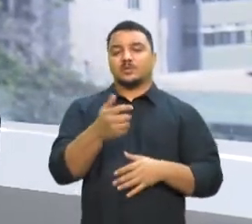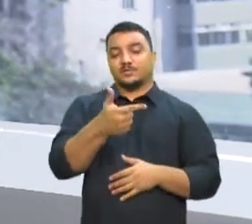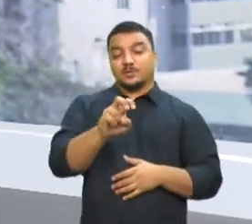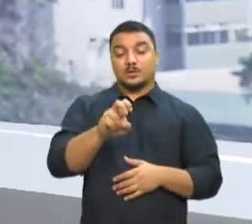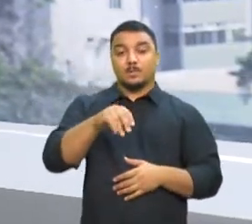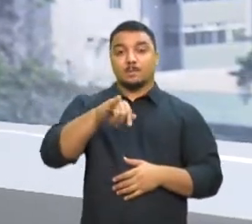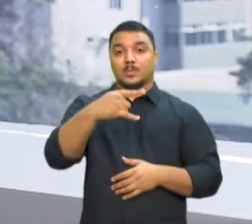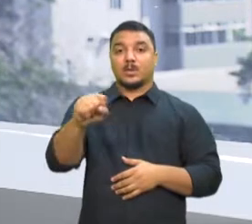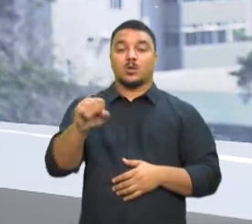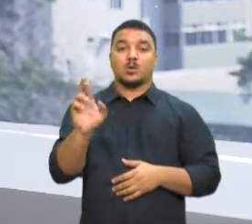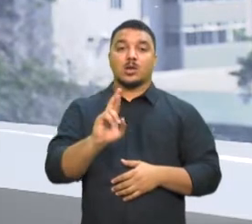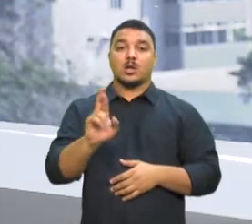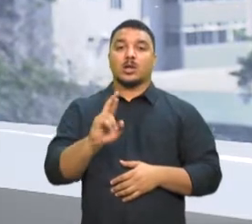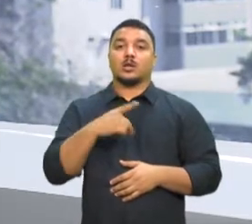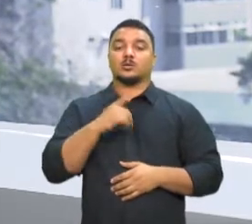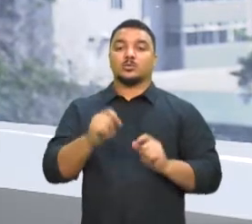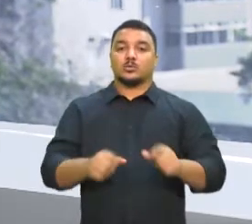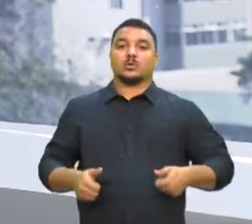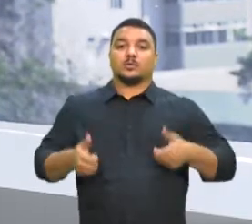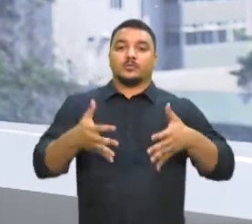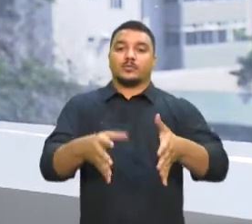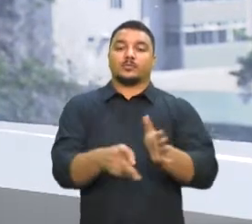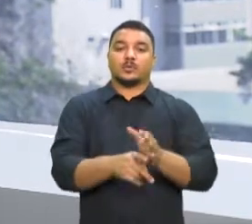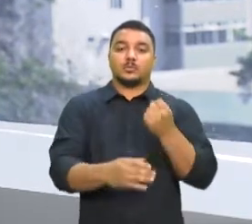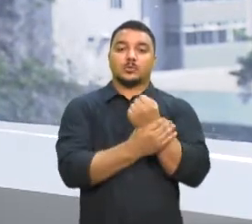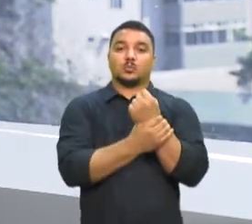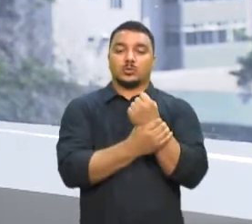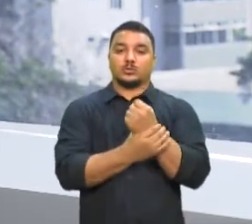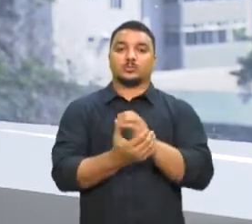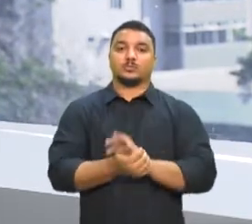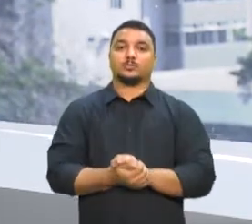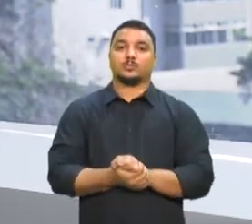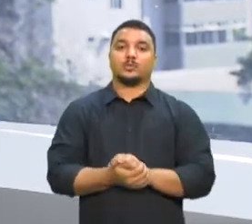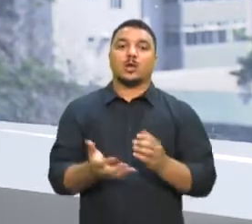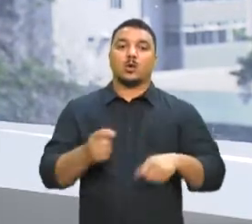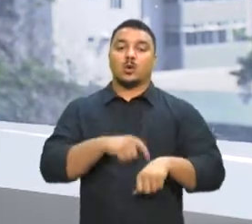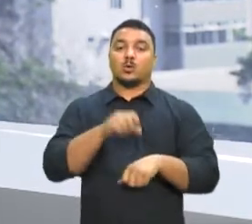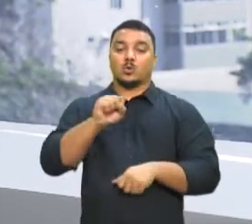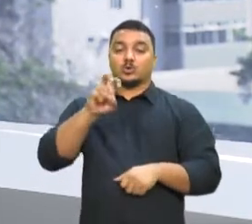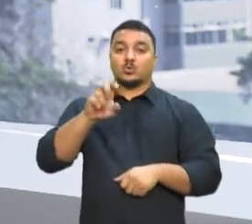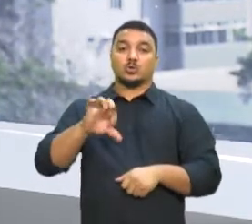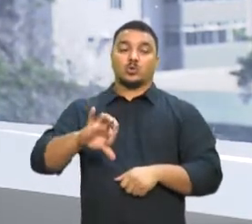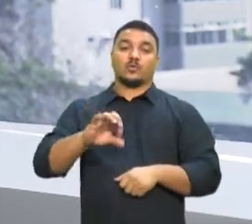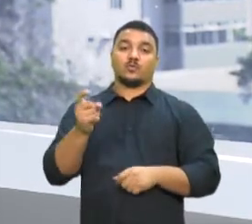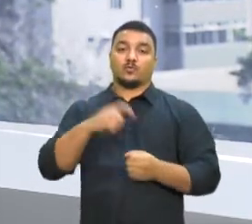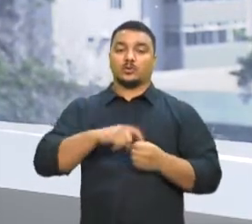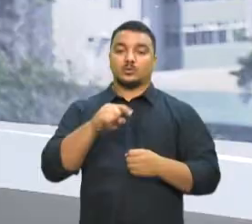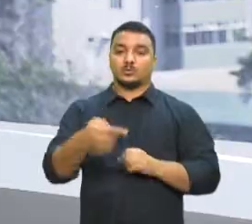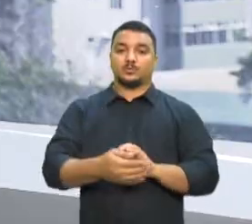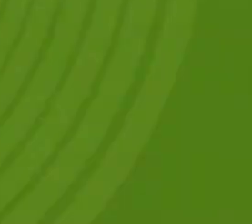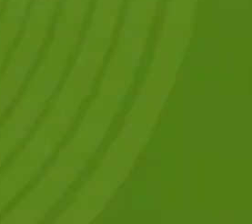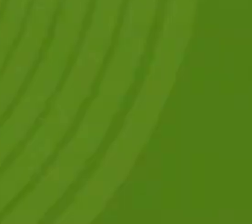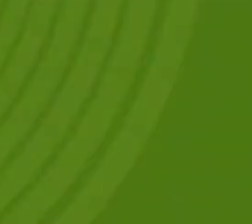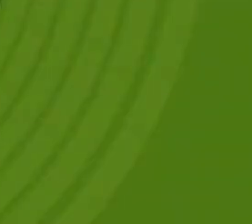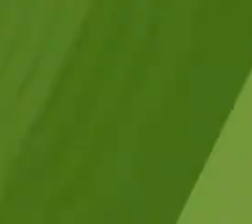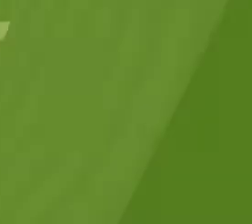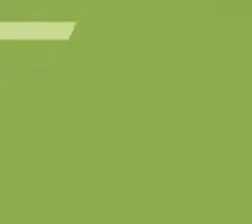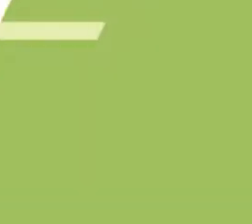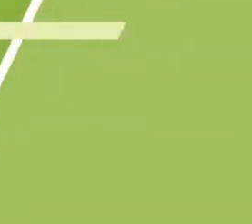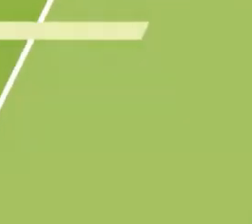de reais para investimento em segurança pública. Agora são 8h59, a gente volta já.